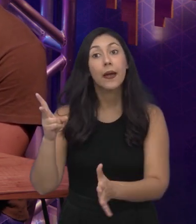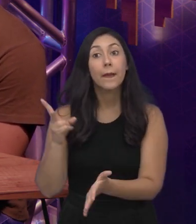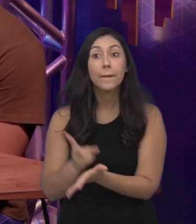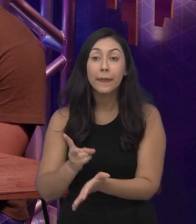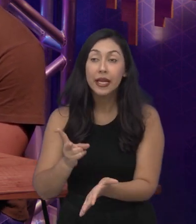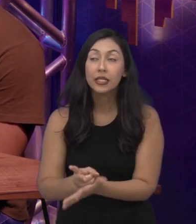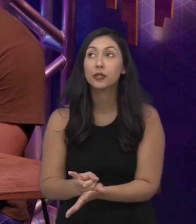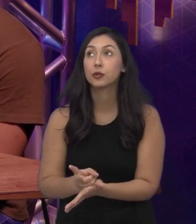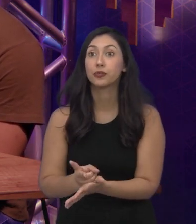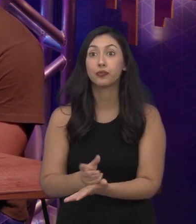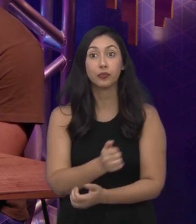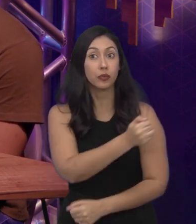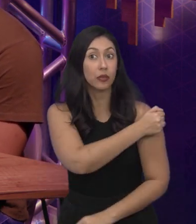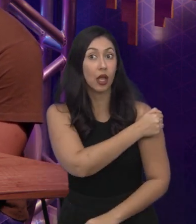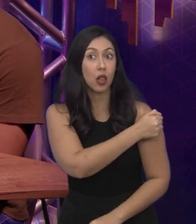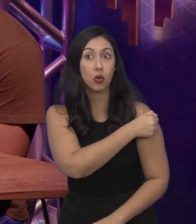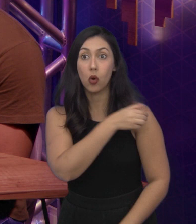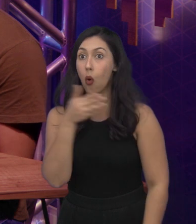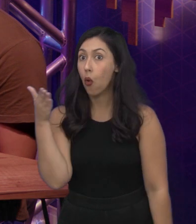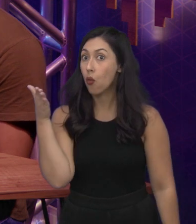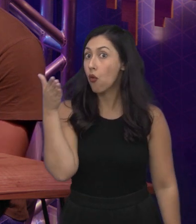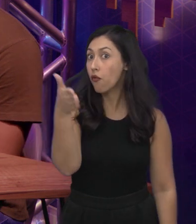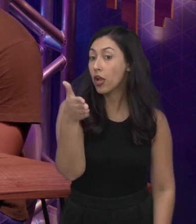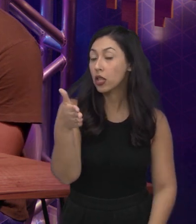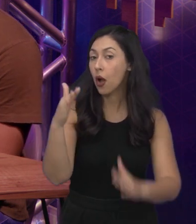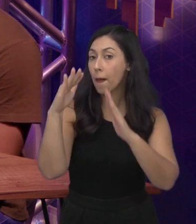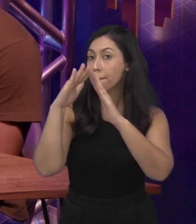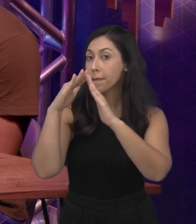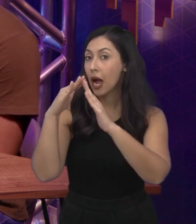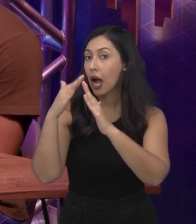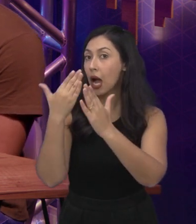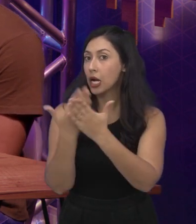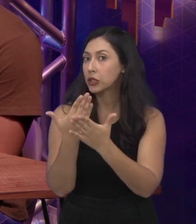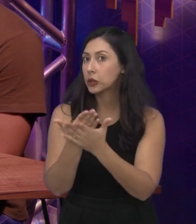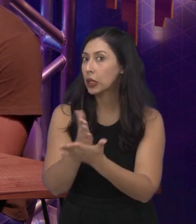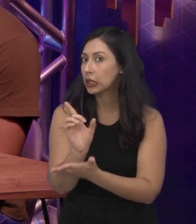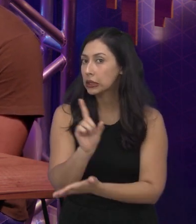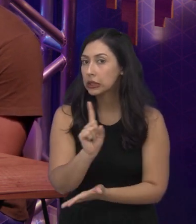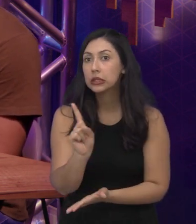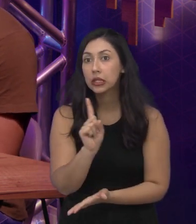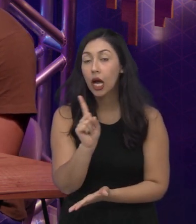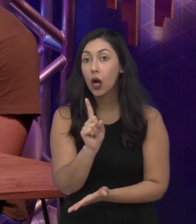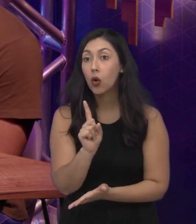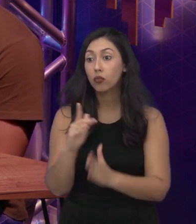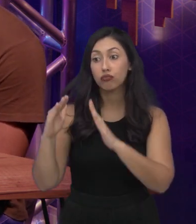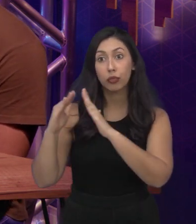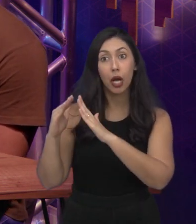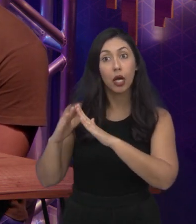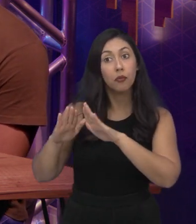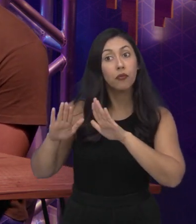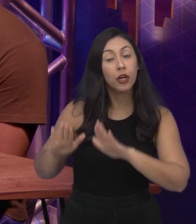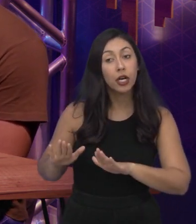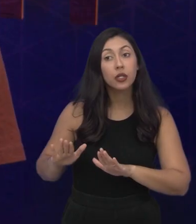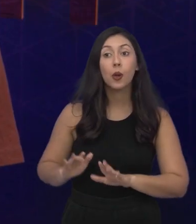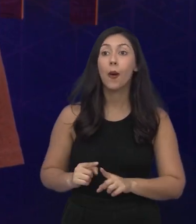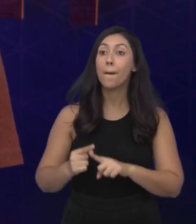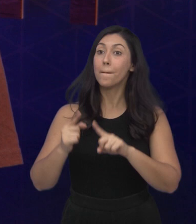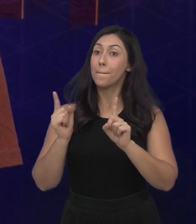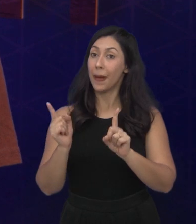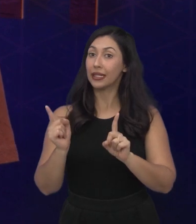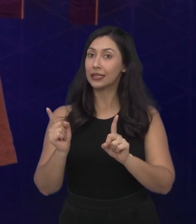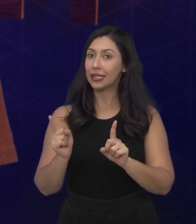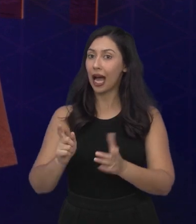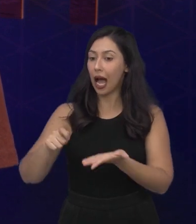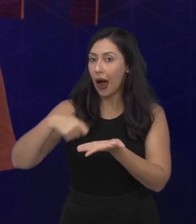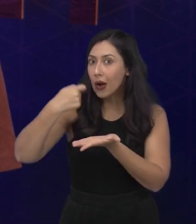alunos não estando indo às escolas para ter aulas e tal,